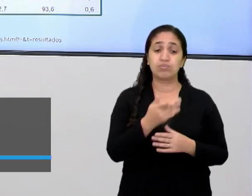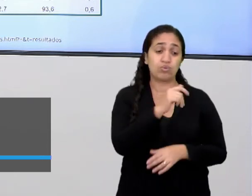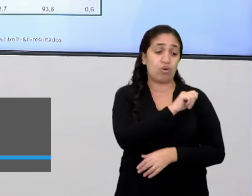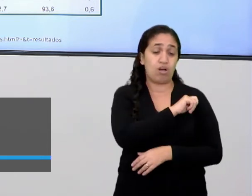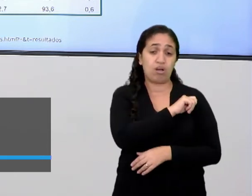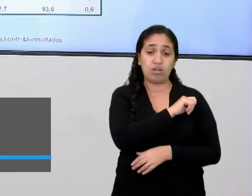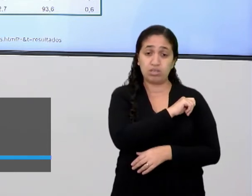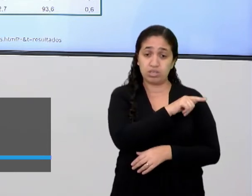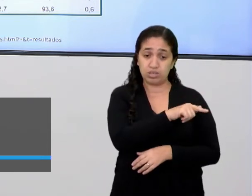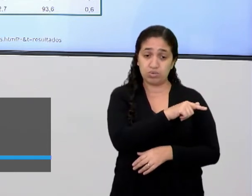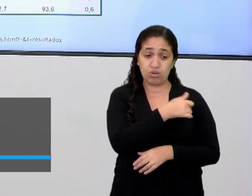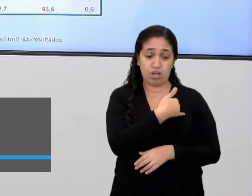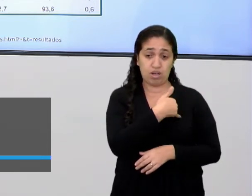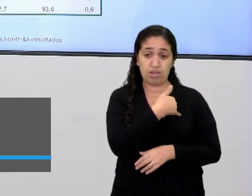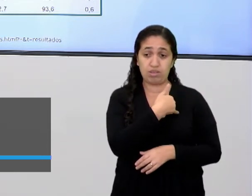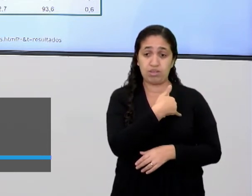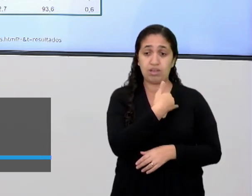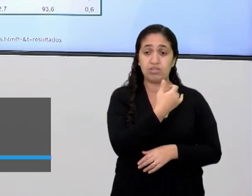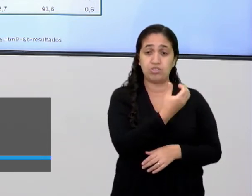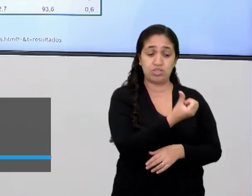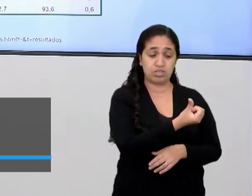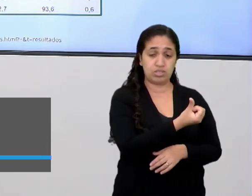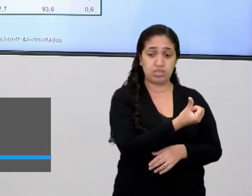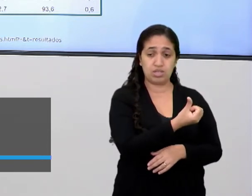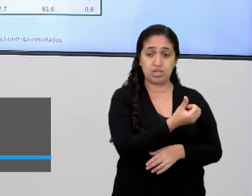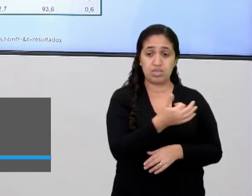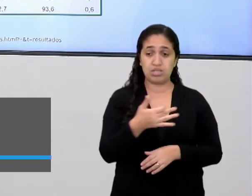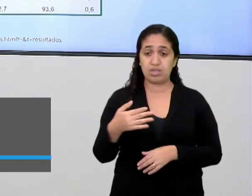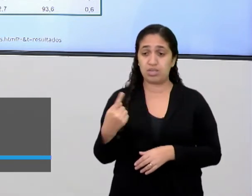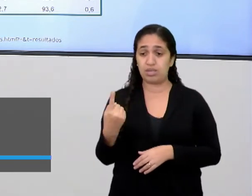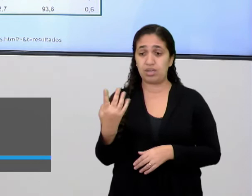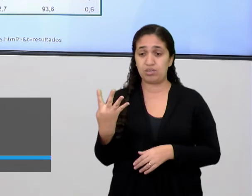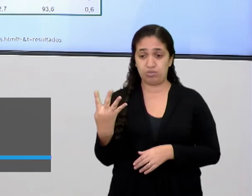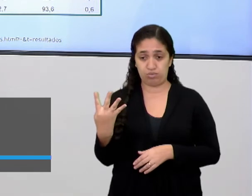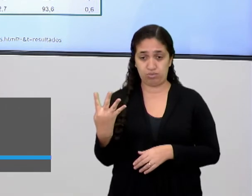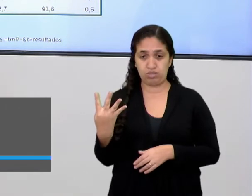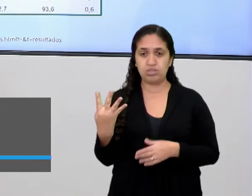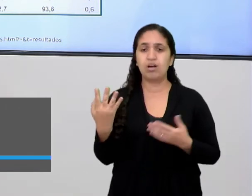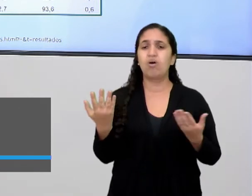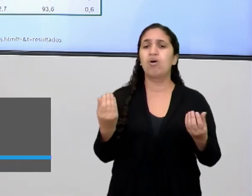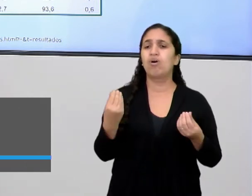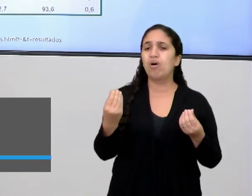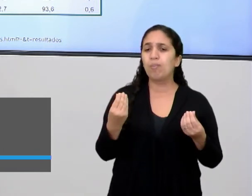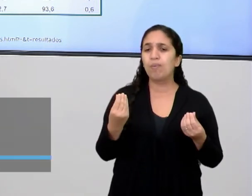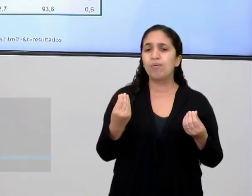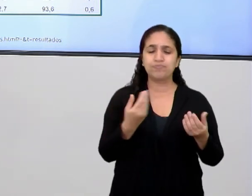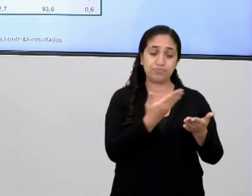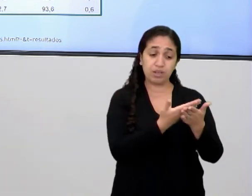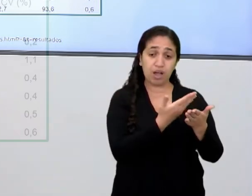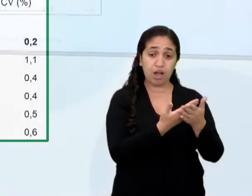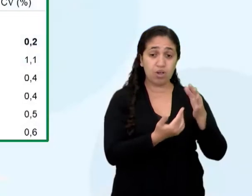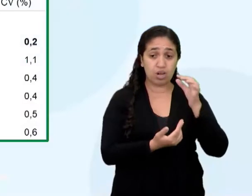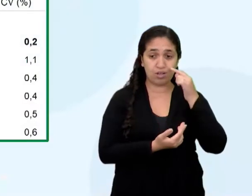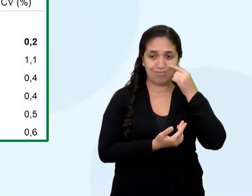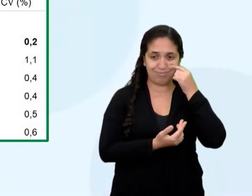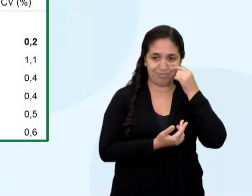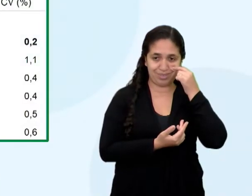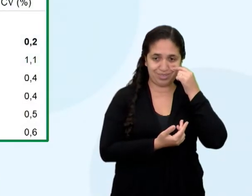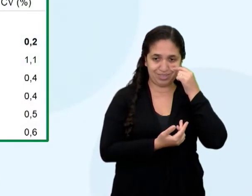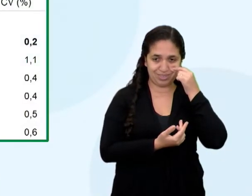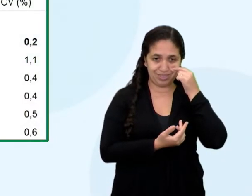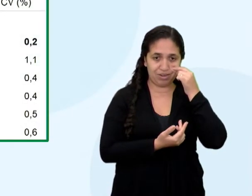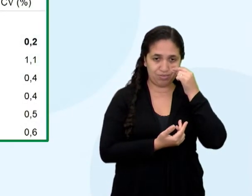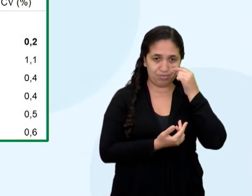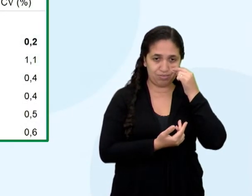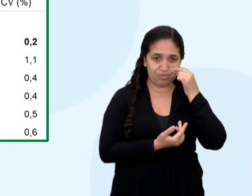de 6 a 14 anos de idade. Em que situações? Tá? Nas aulas presenciais, normalmente aqui. Então a